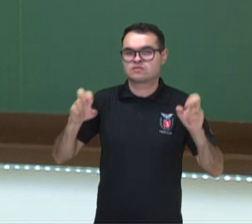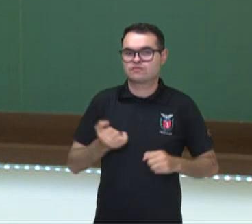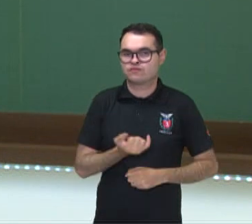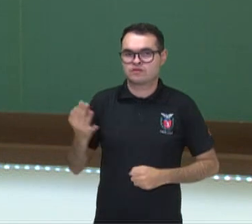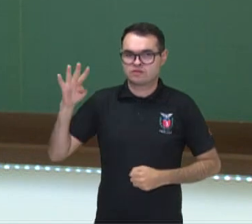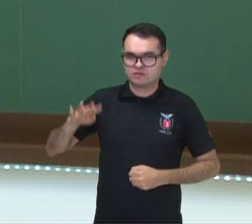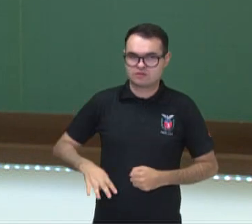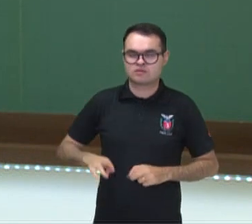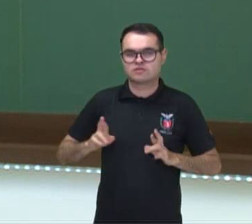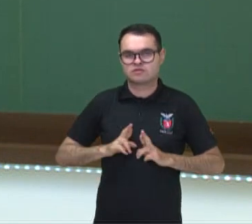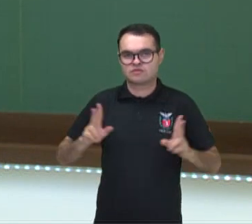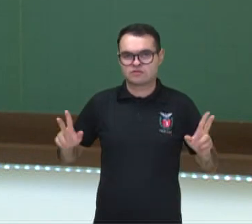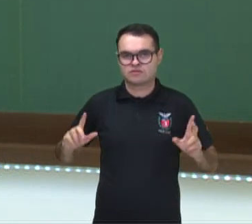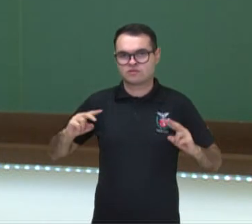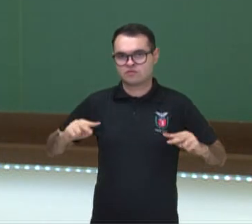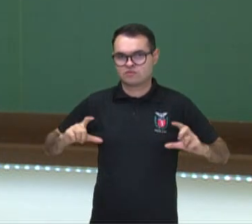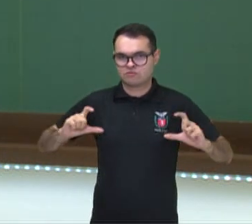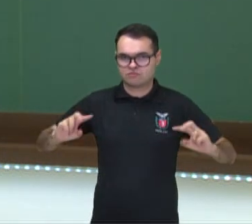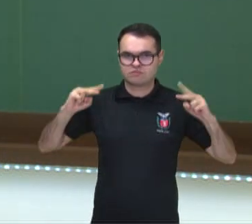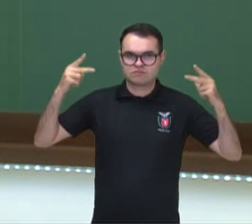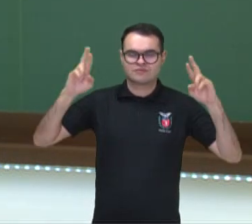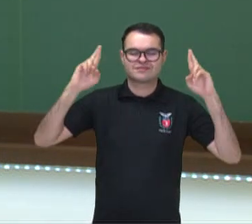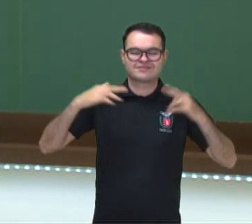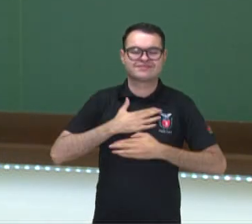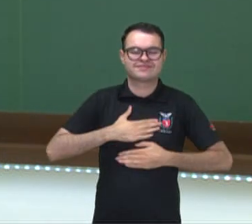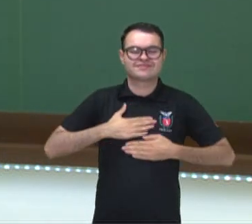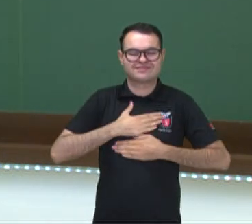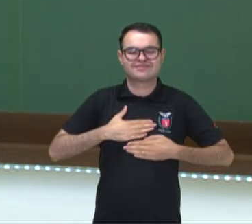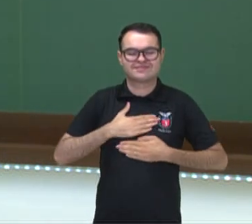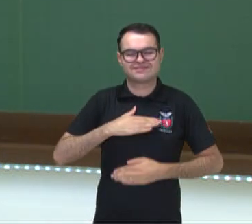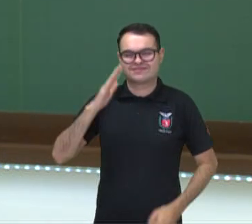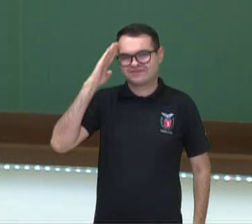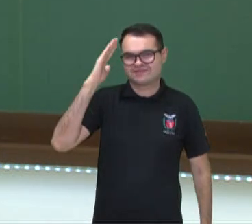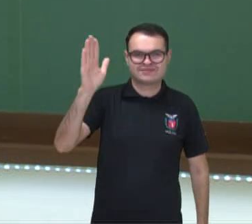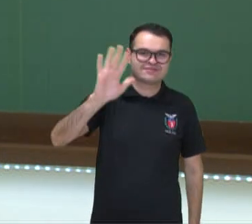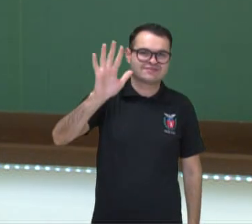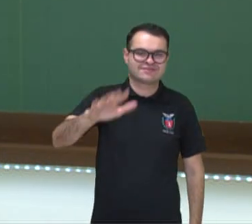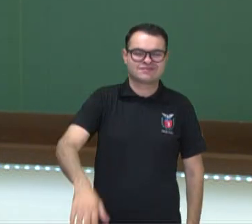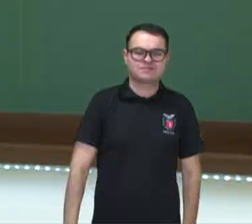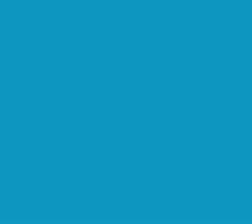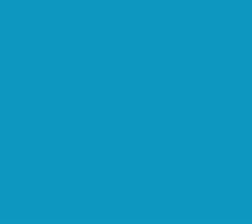Fatoração, diferença de 2 quadrados. Espero que vocês tenham gostado e até breve.